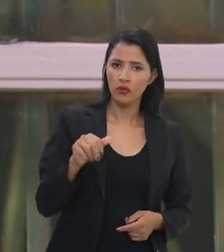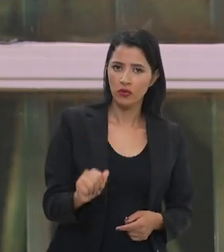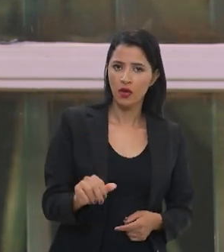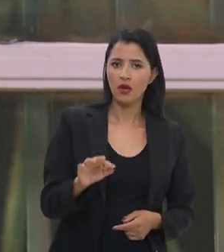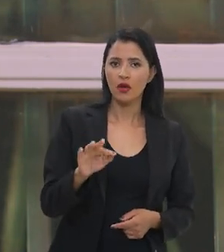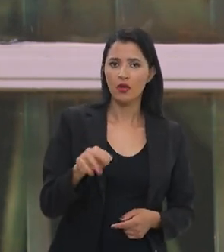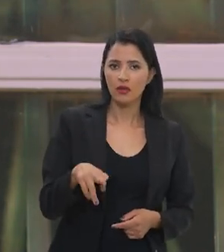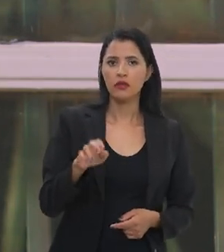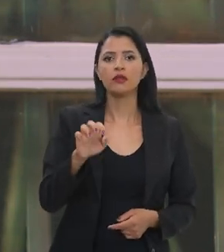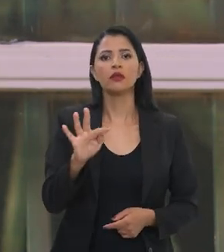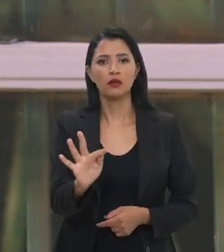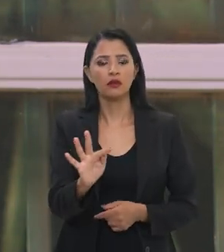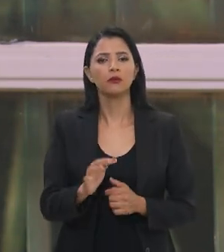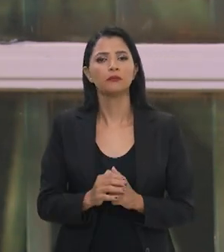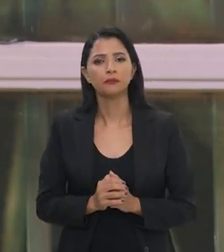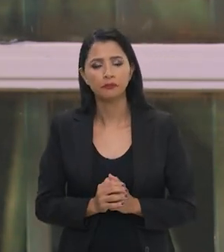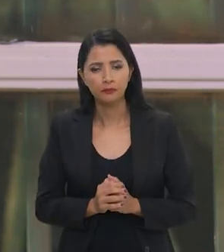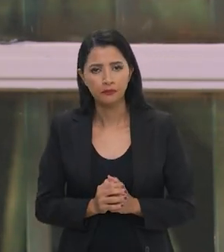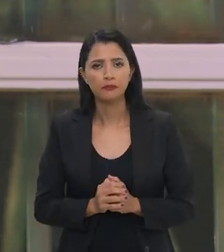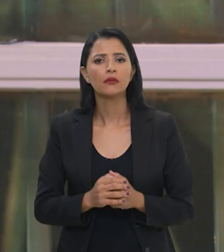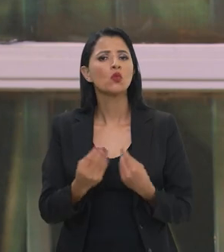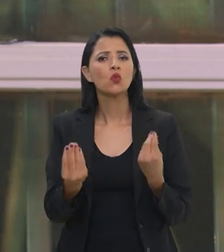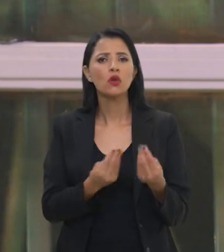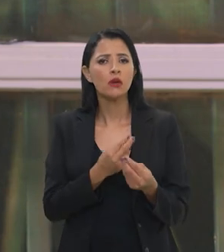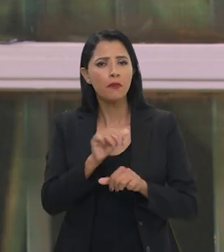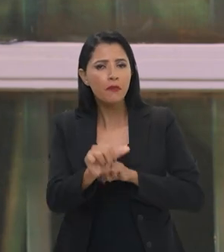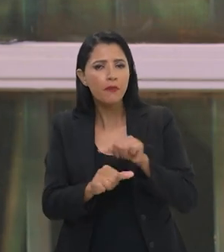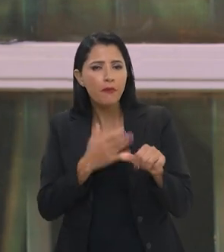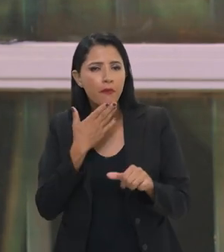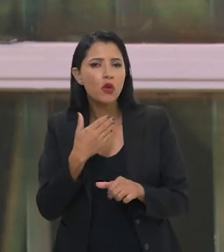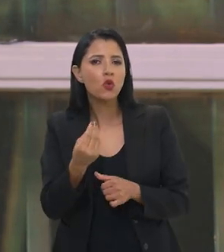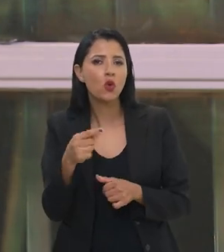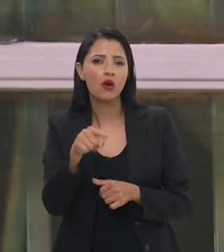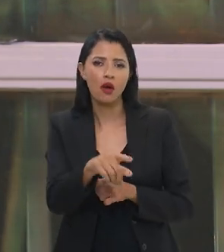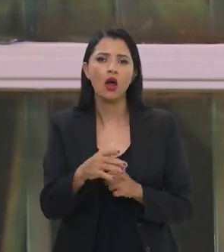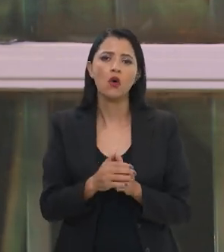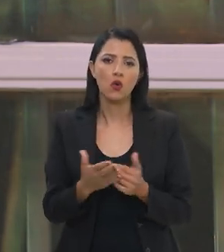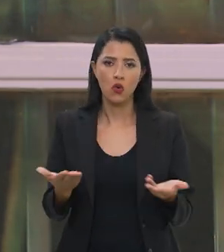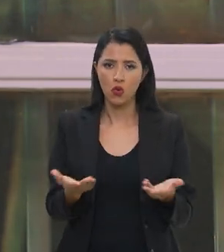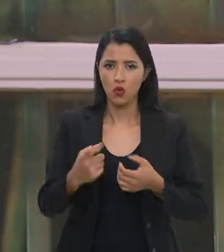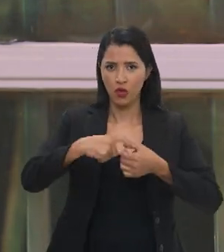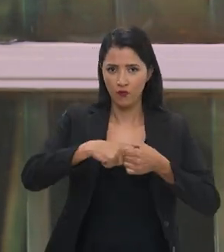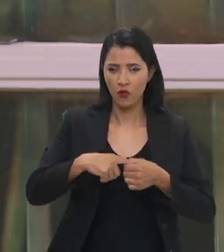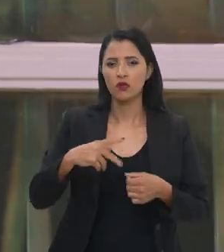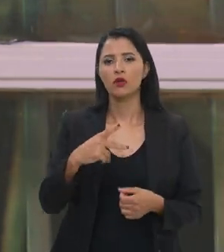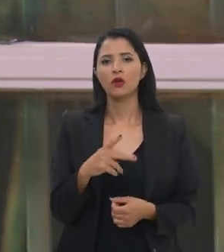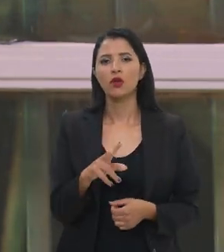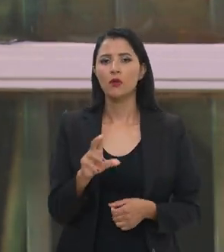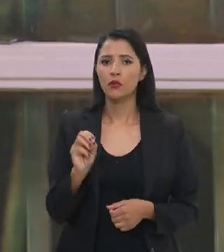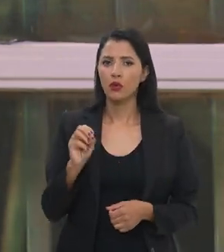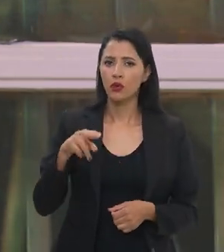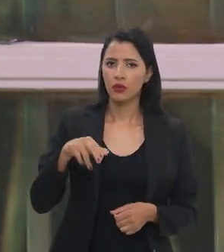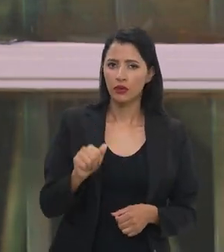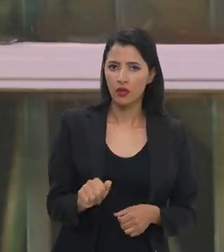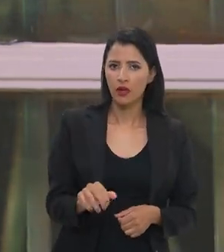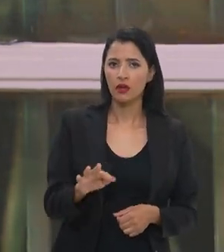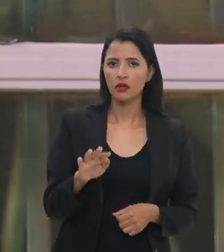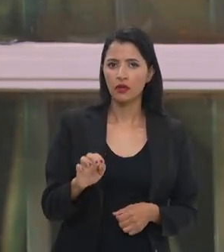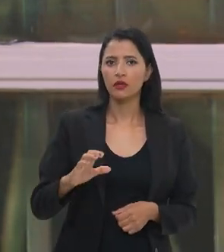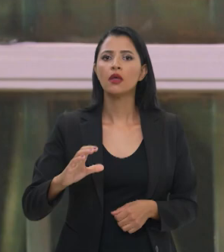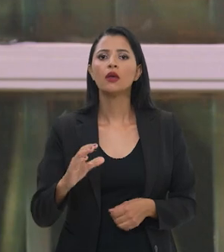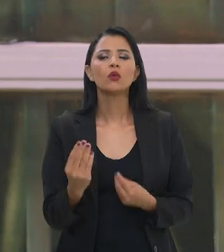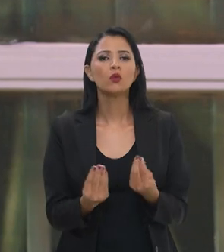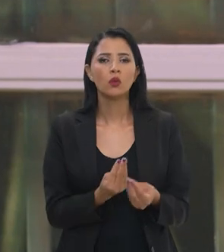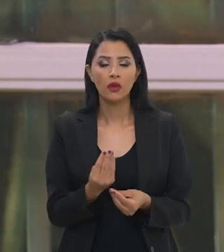Pronatec O que que a gente está propondo alterar melhorar nessa nessa volta do Pronatec